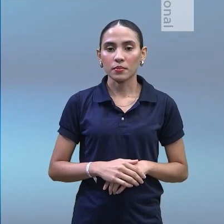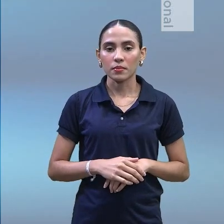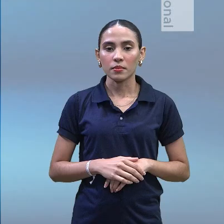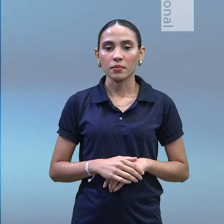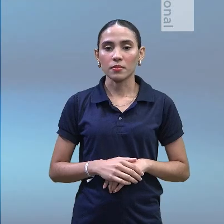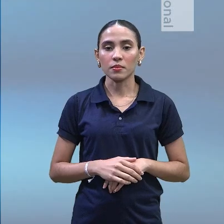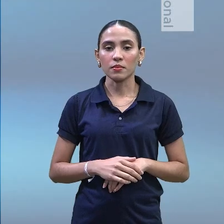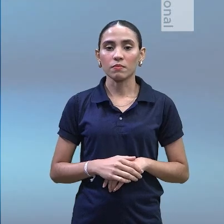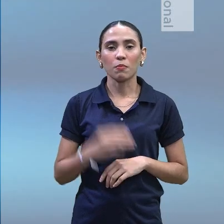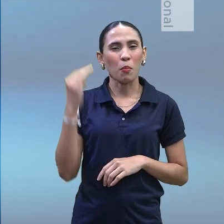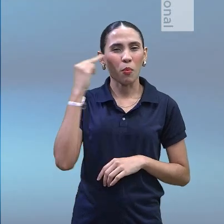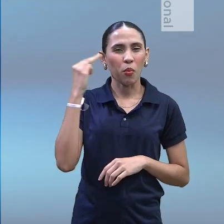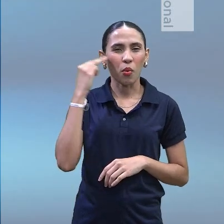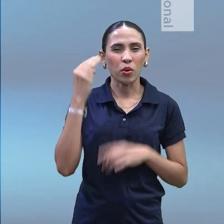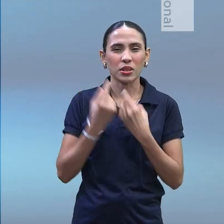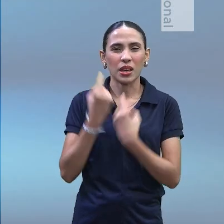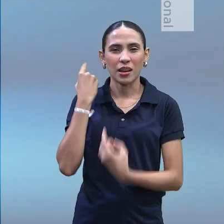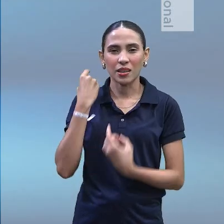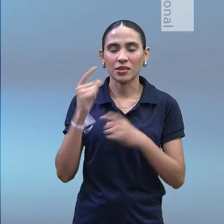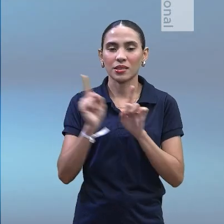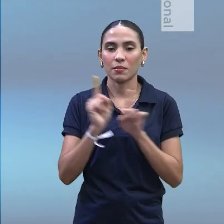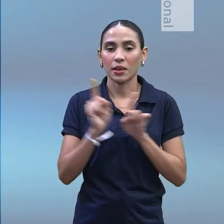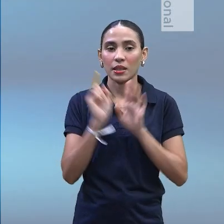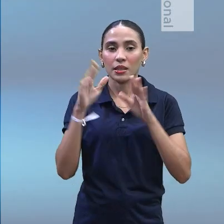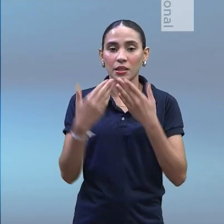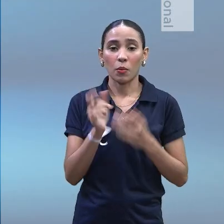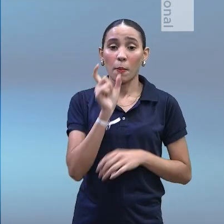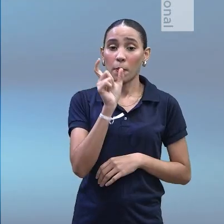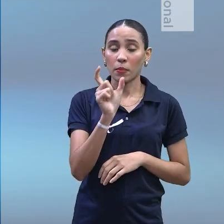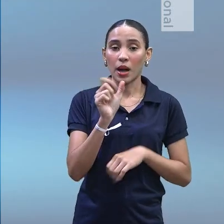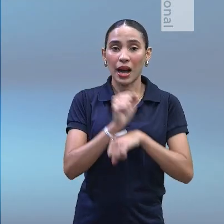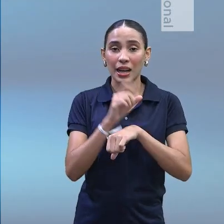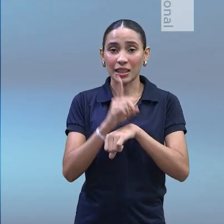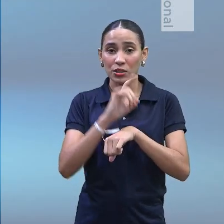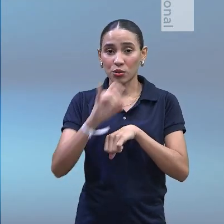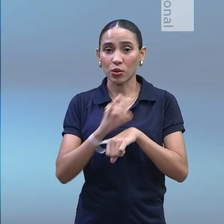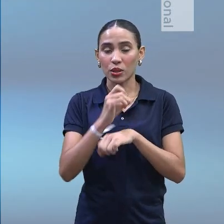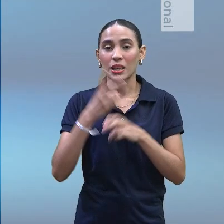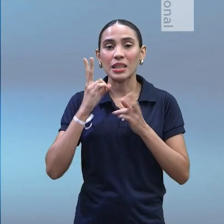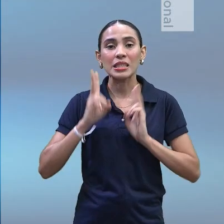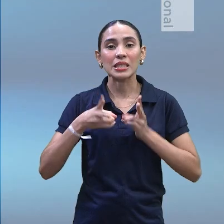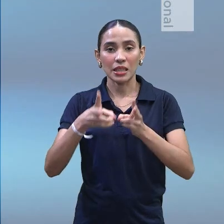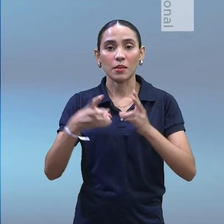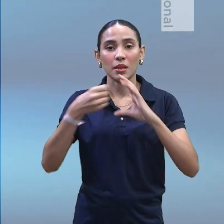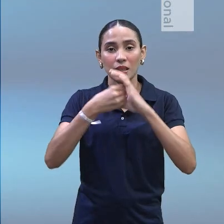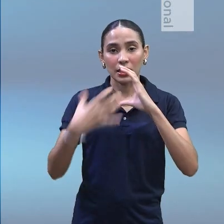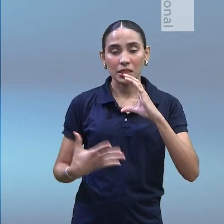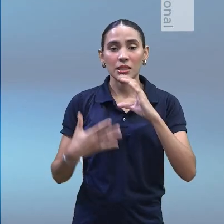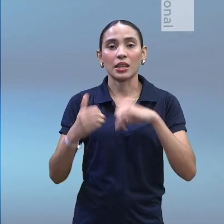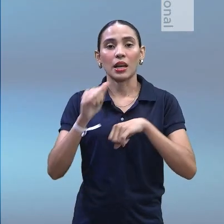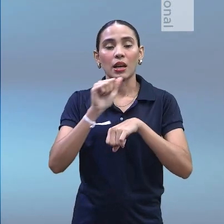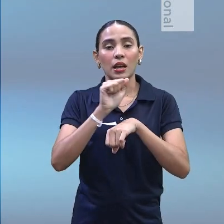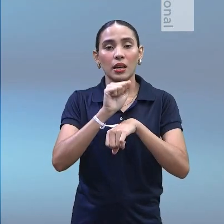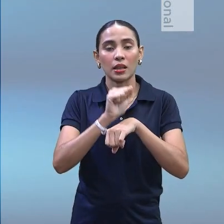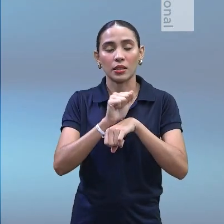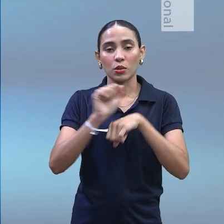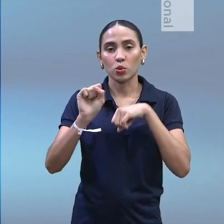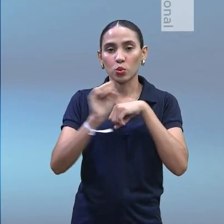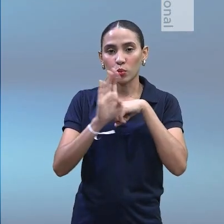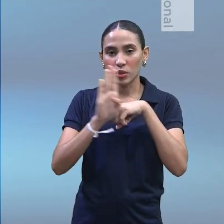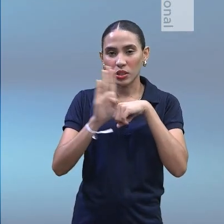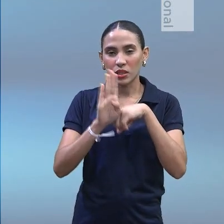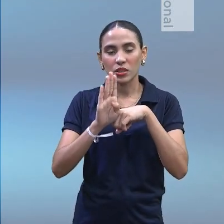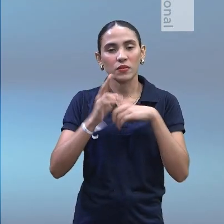à moda antiga. O adjetivo sempre vai estar caracterizando o substantivo e vai estar dando os